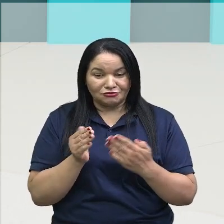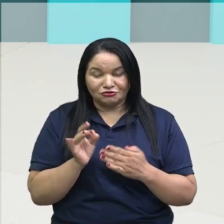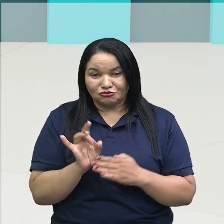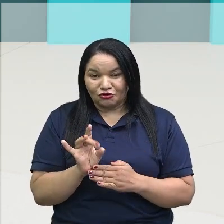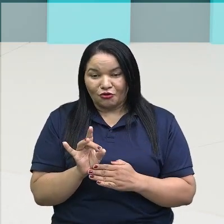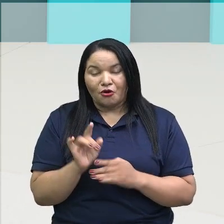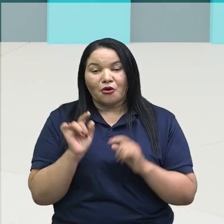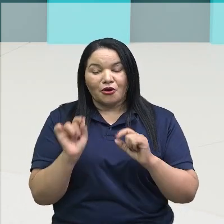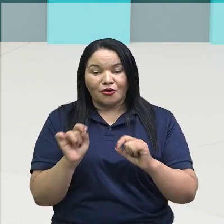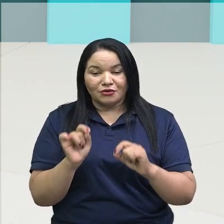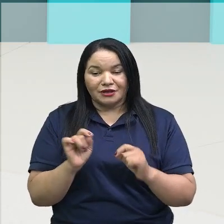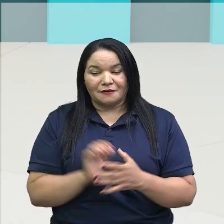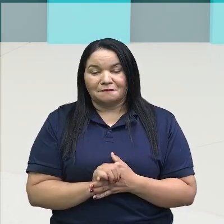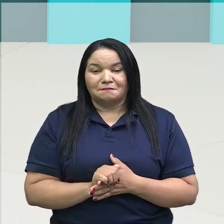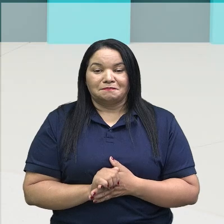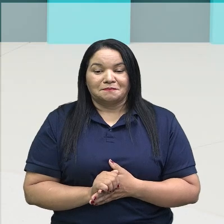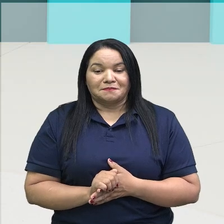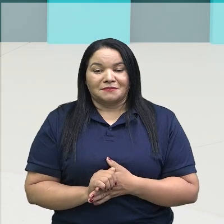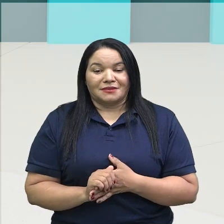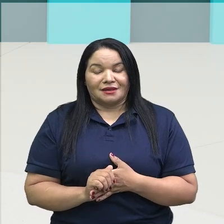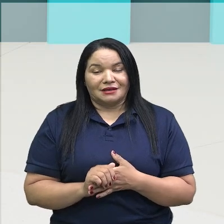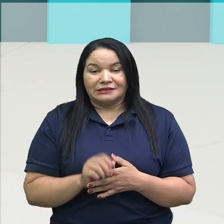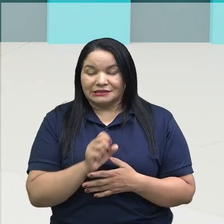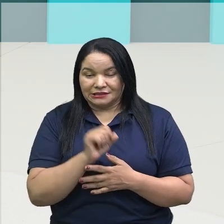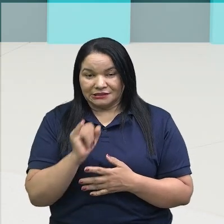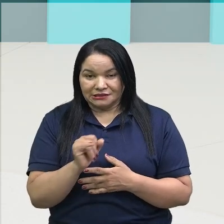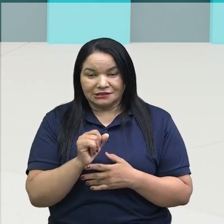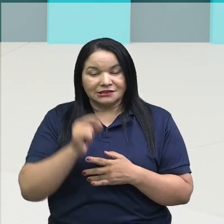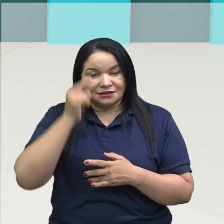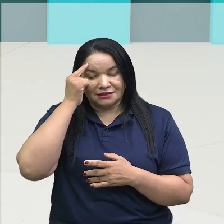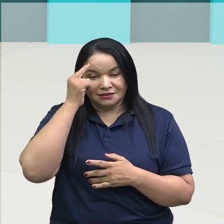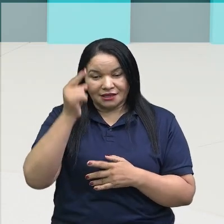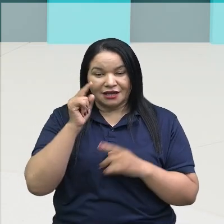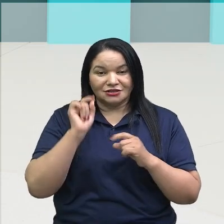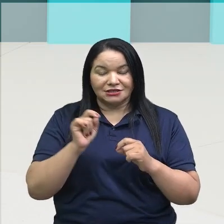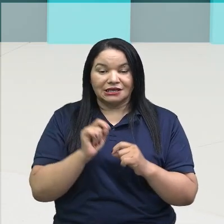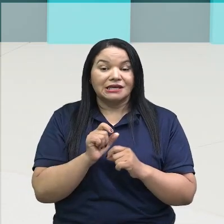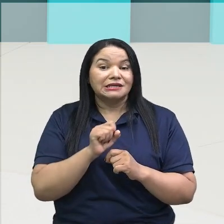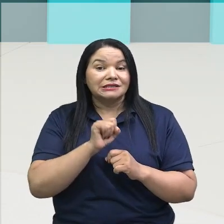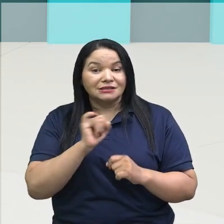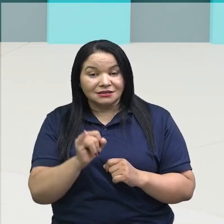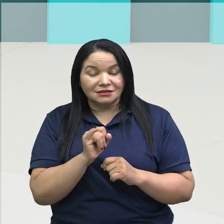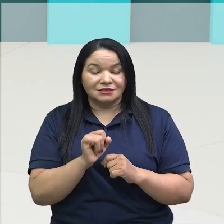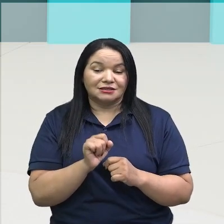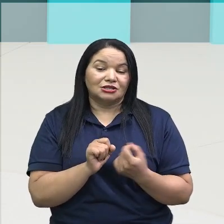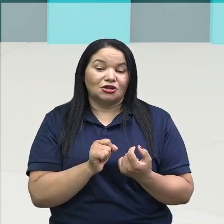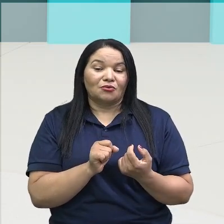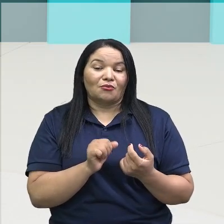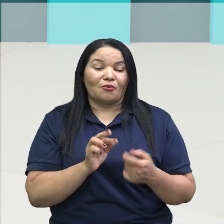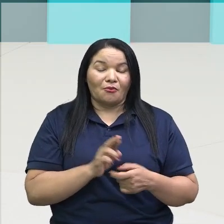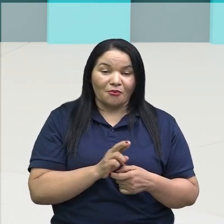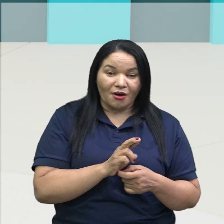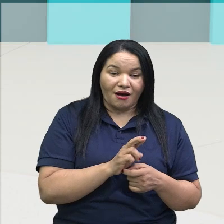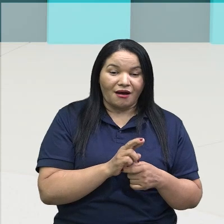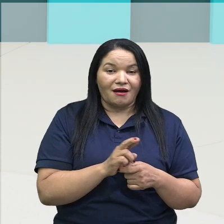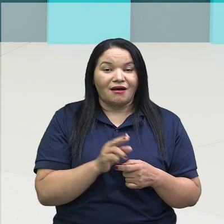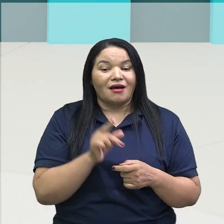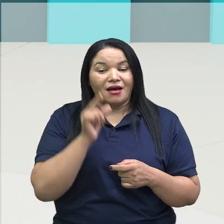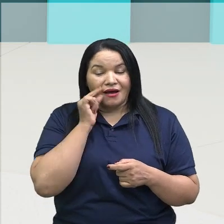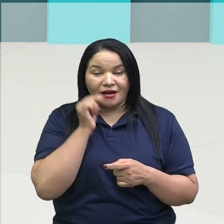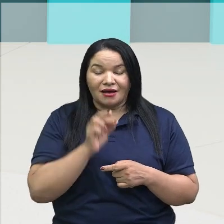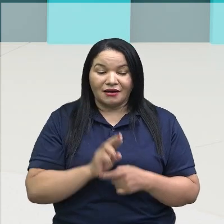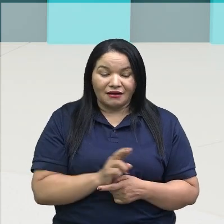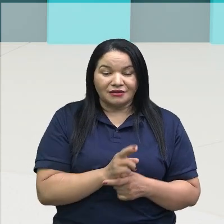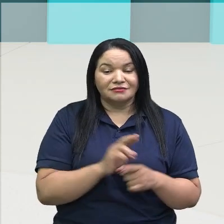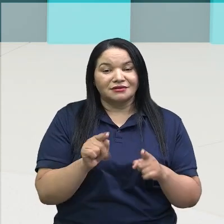que se chega? Perceba que se analisou a ideia de que funcionou com rato, então vai funcionar com ser humano,